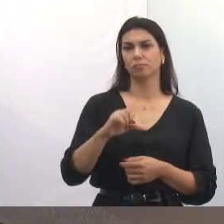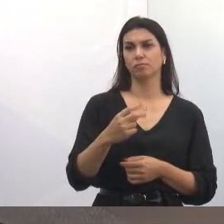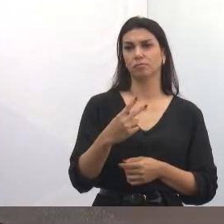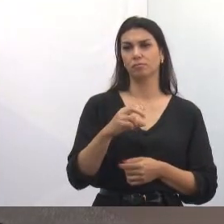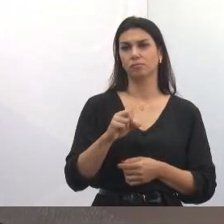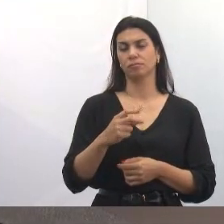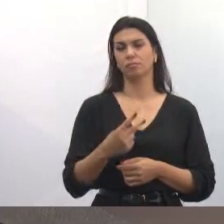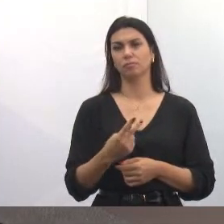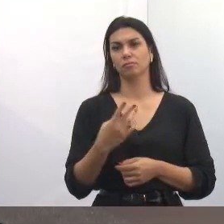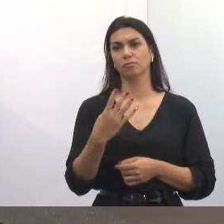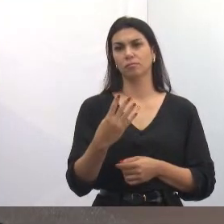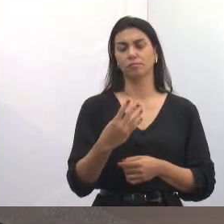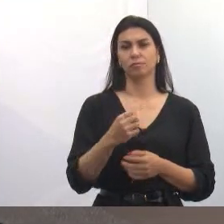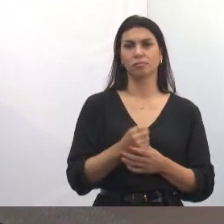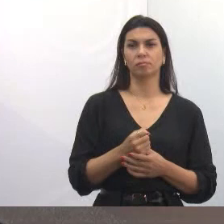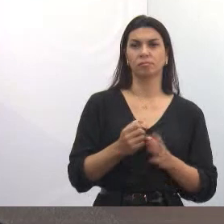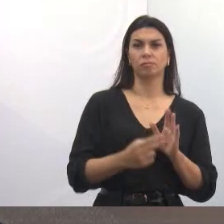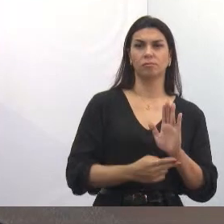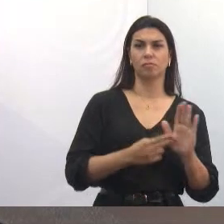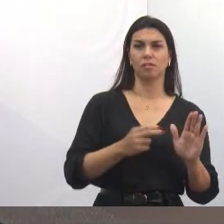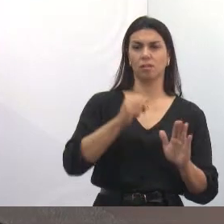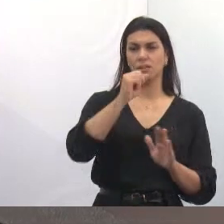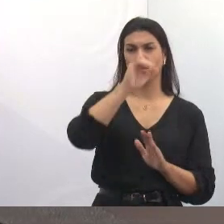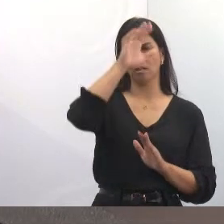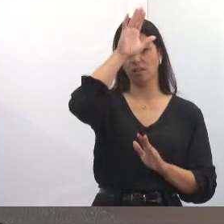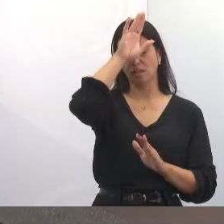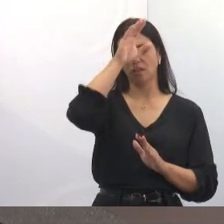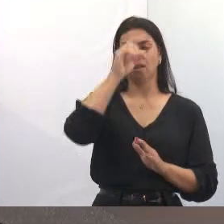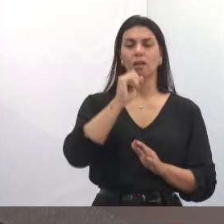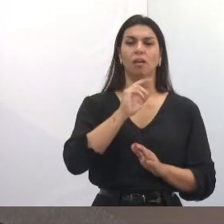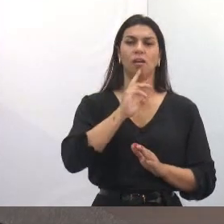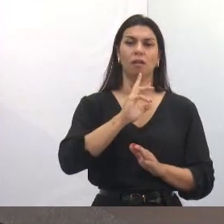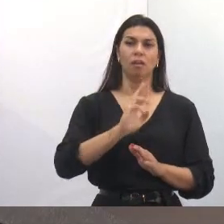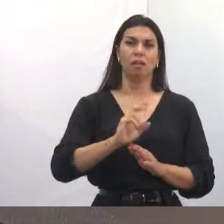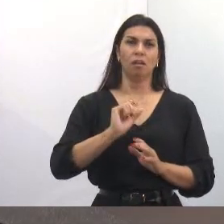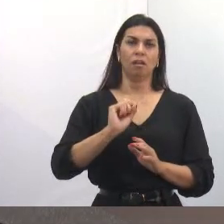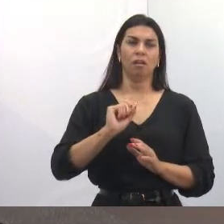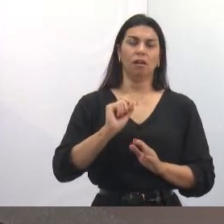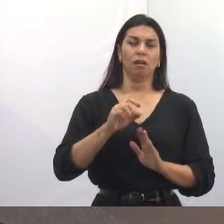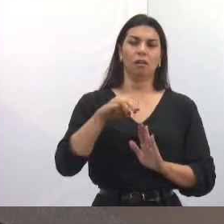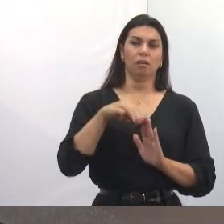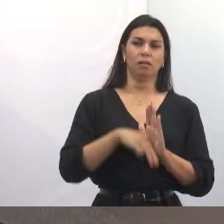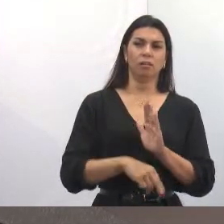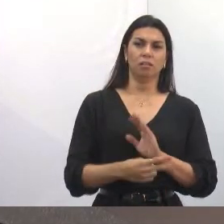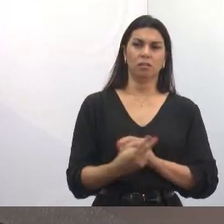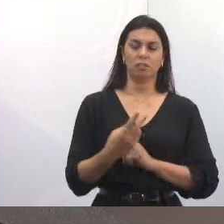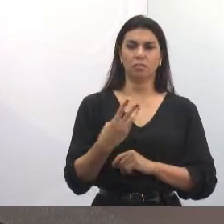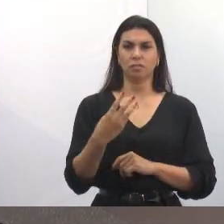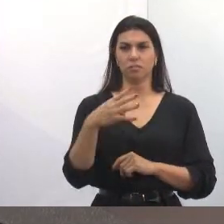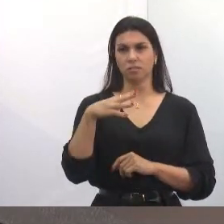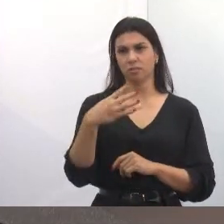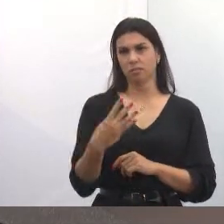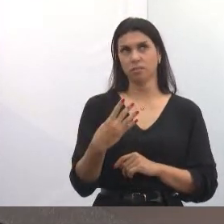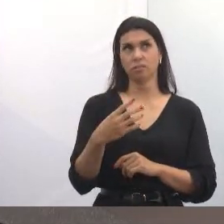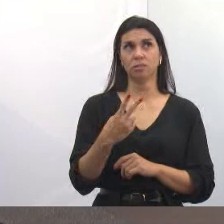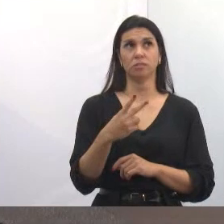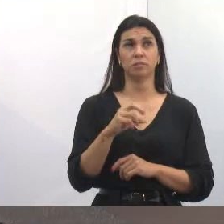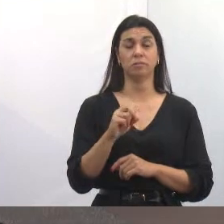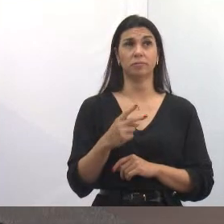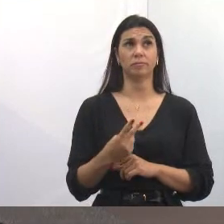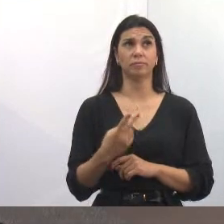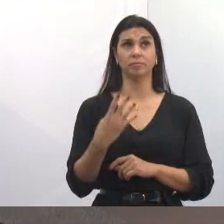129/2024, de autoria do vereador Rodrigo Salomão, venho prestar as seguintes informações. Segue o memorando 234/2024, expedido